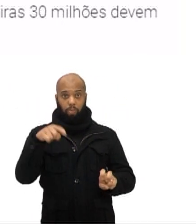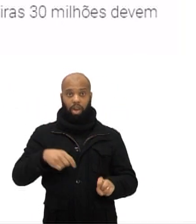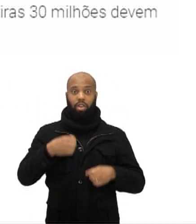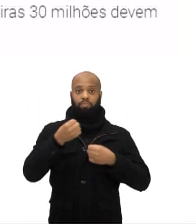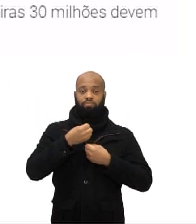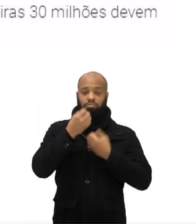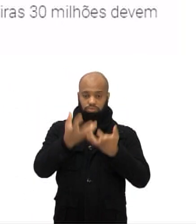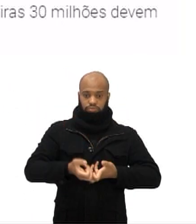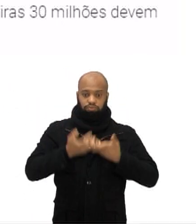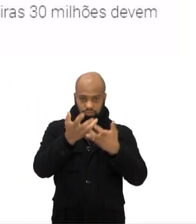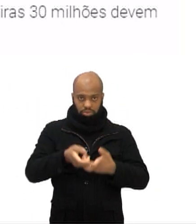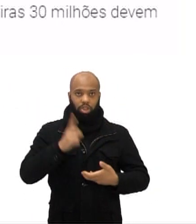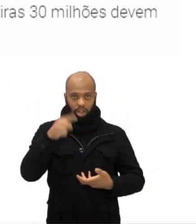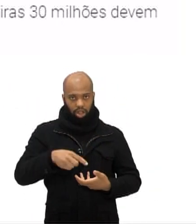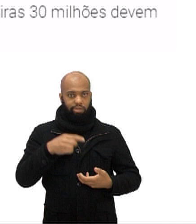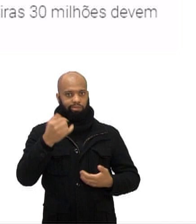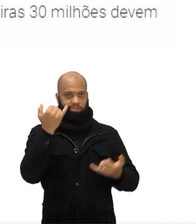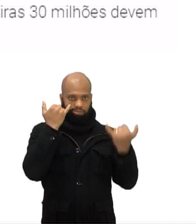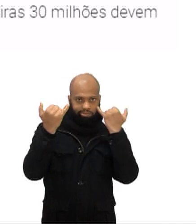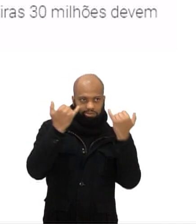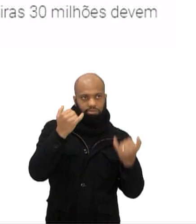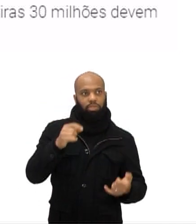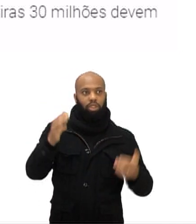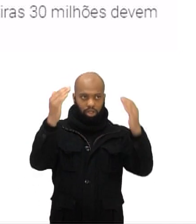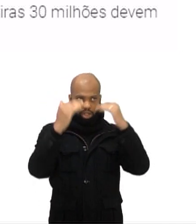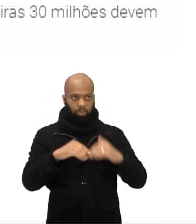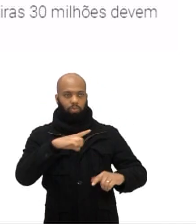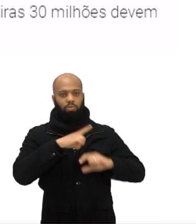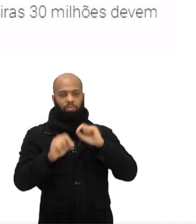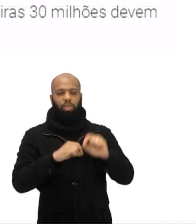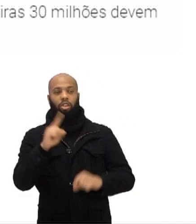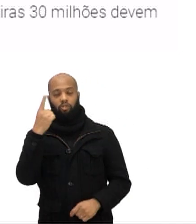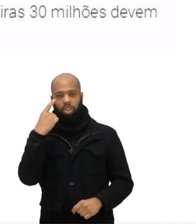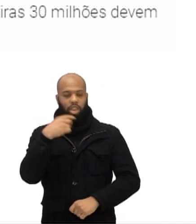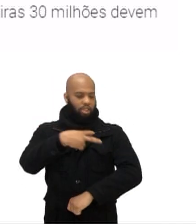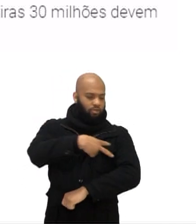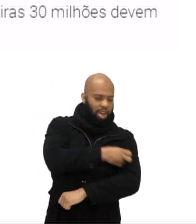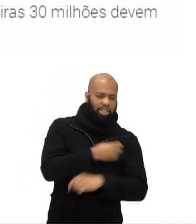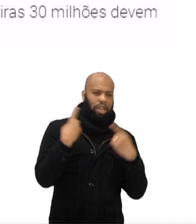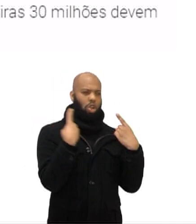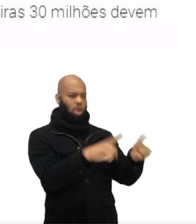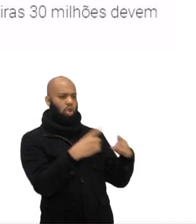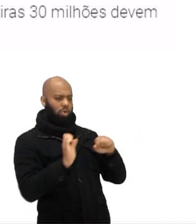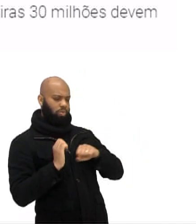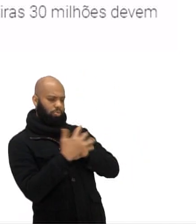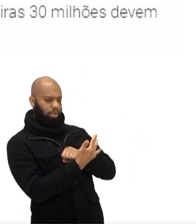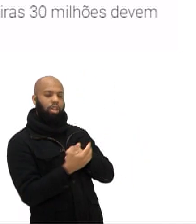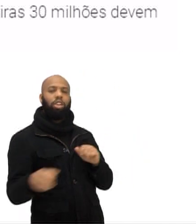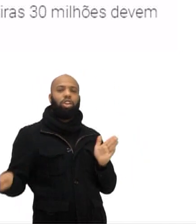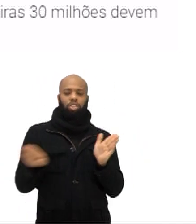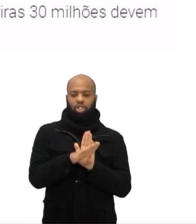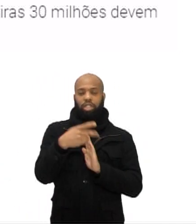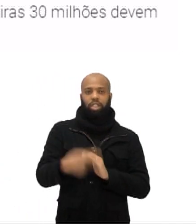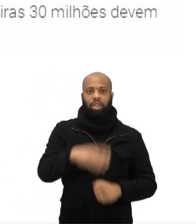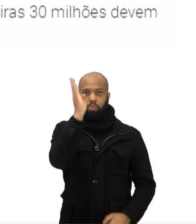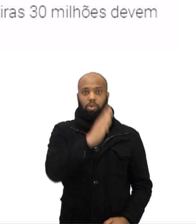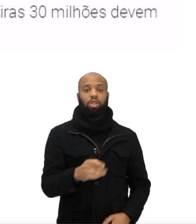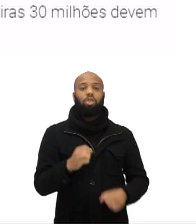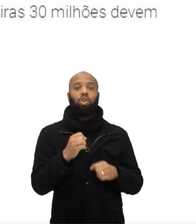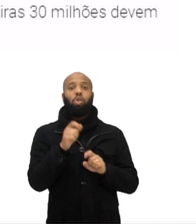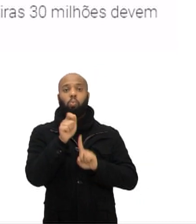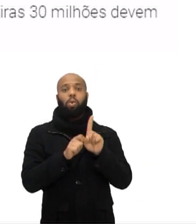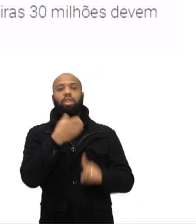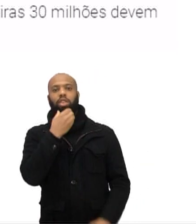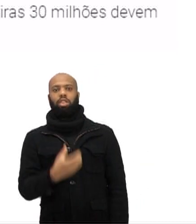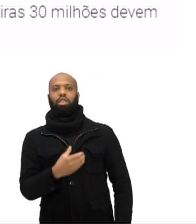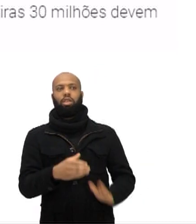e embaixo a gravata que vocês já estão acostumados. Vacina contra coronavírus chega no Brasil em dezembro.